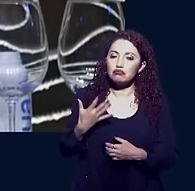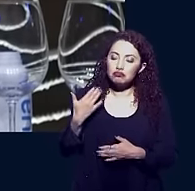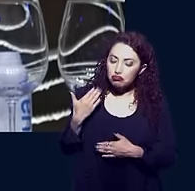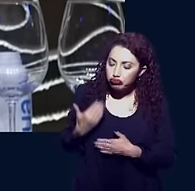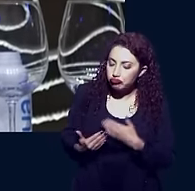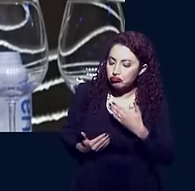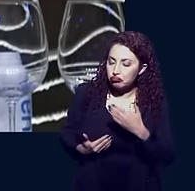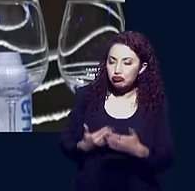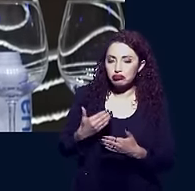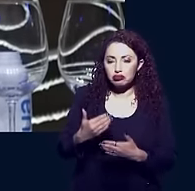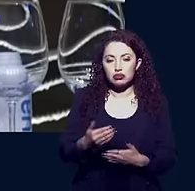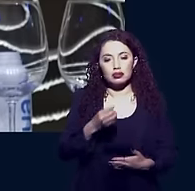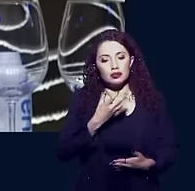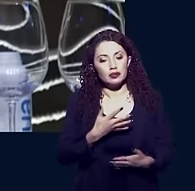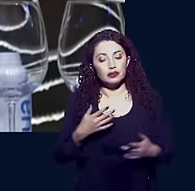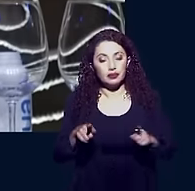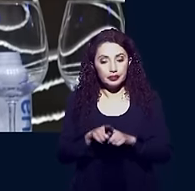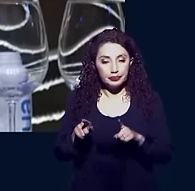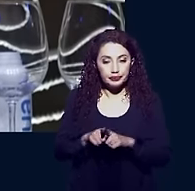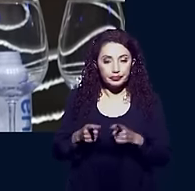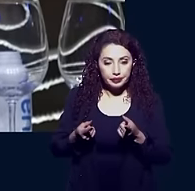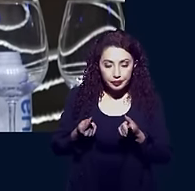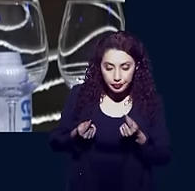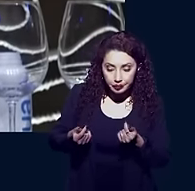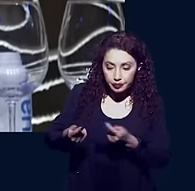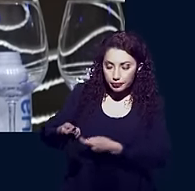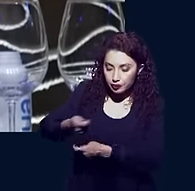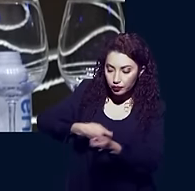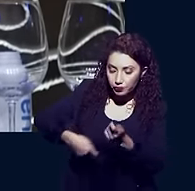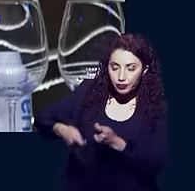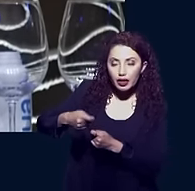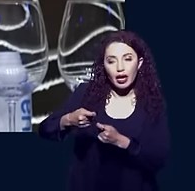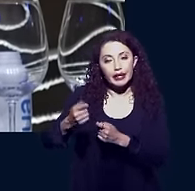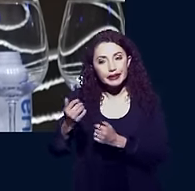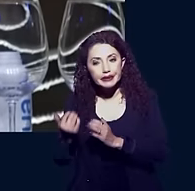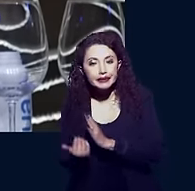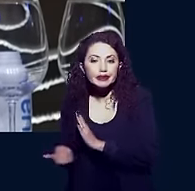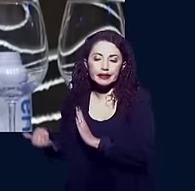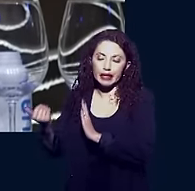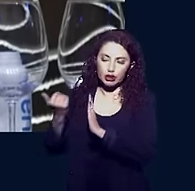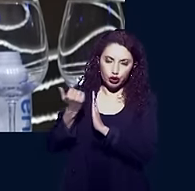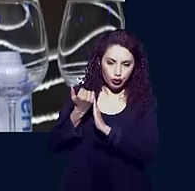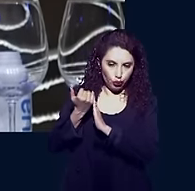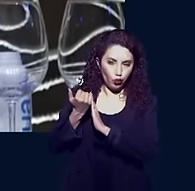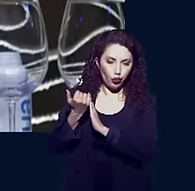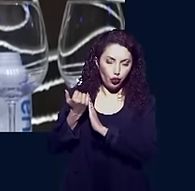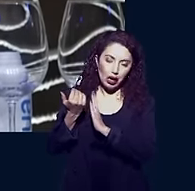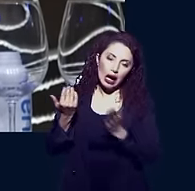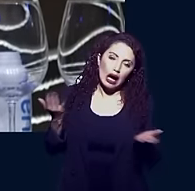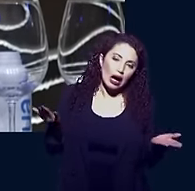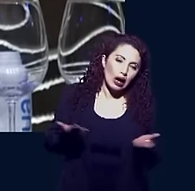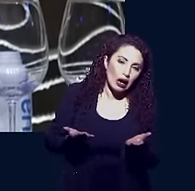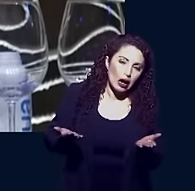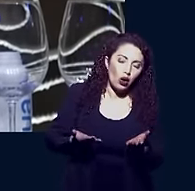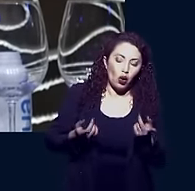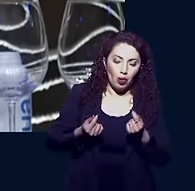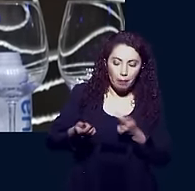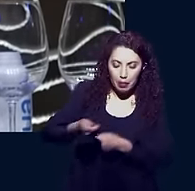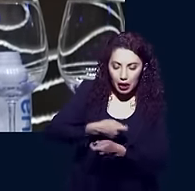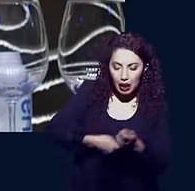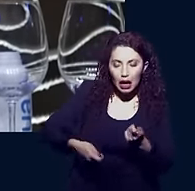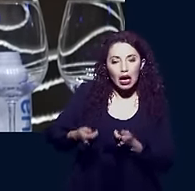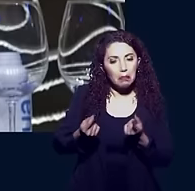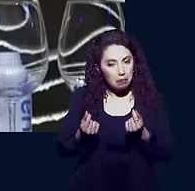bem encaminhado eh o mercado ele acho que ele exagerou para um lado no início Eh agora o mercado tá tá um preço